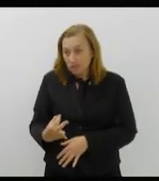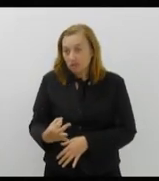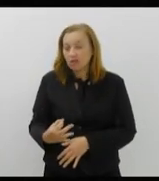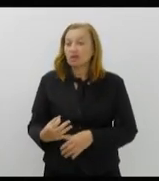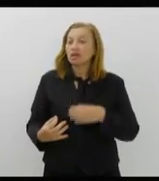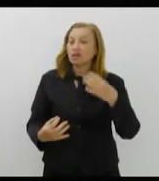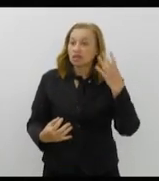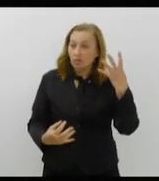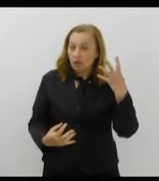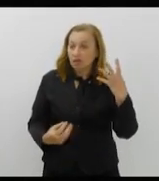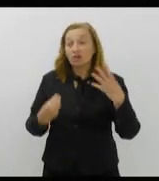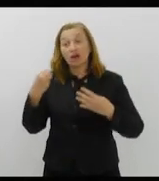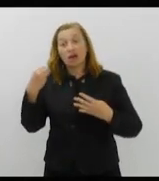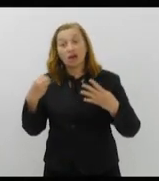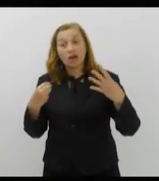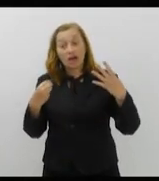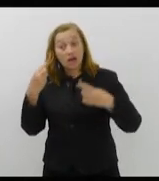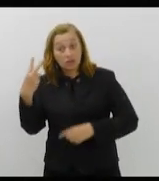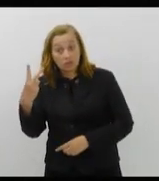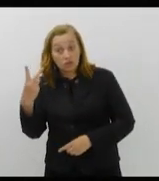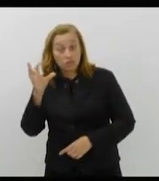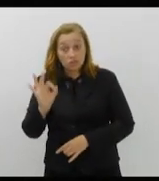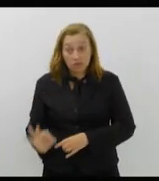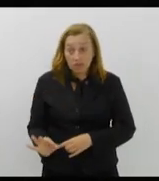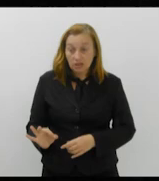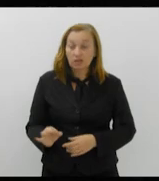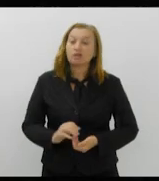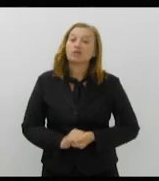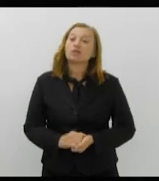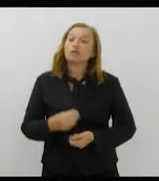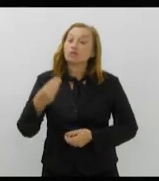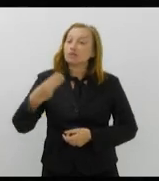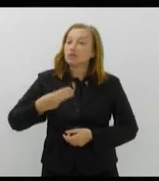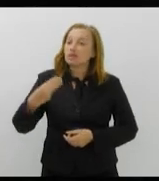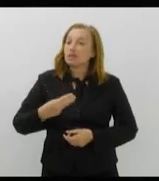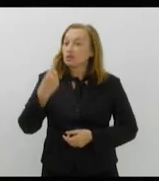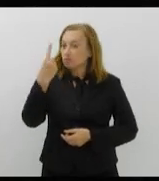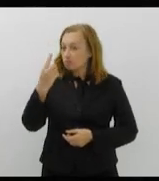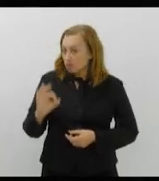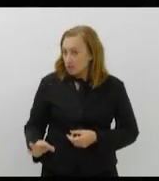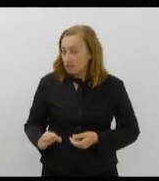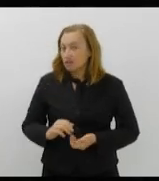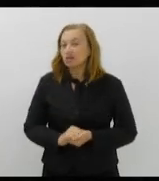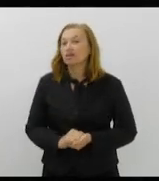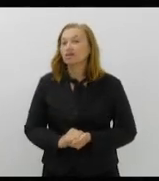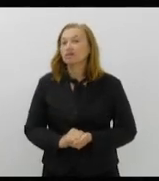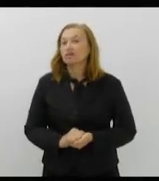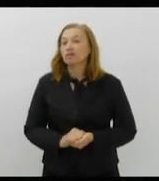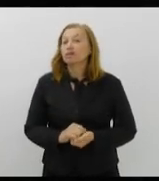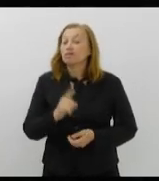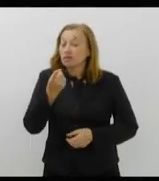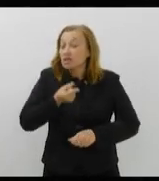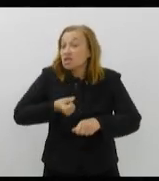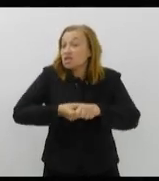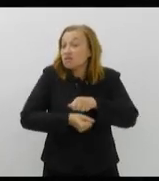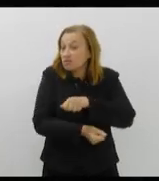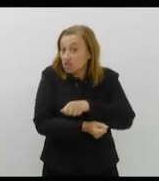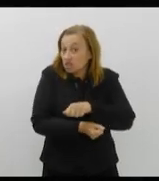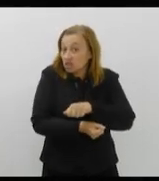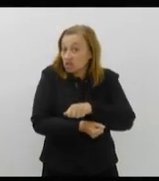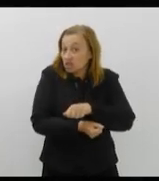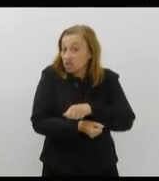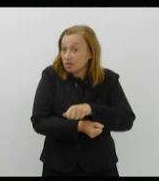para 2 o 1% é que você Invista não